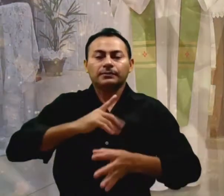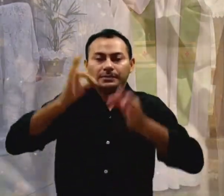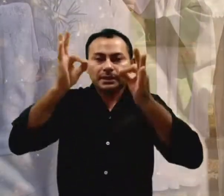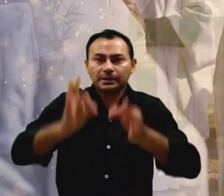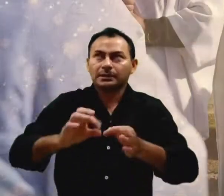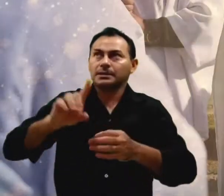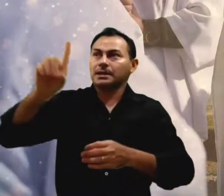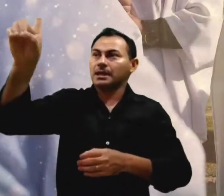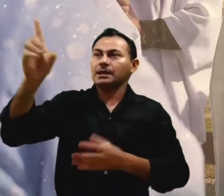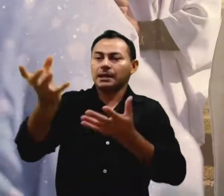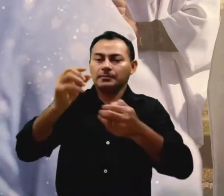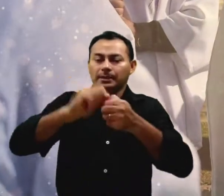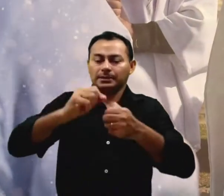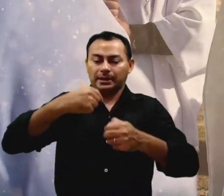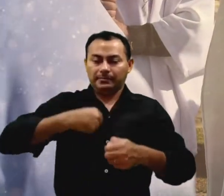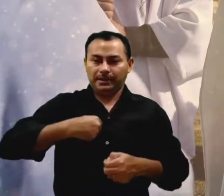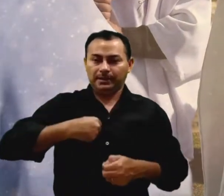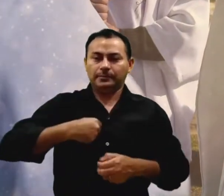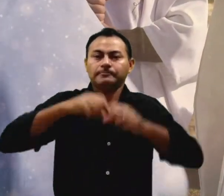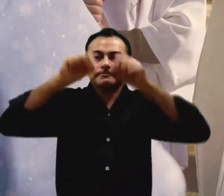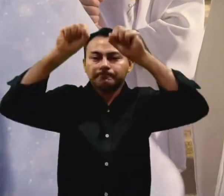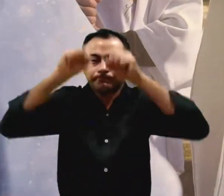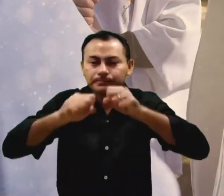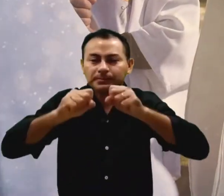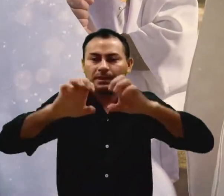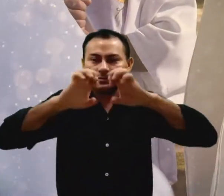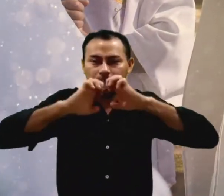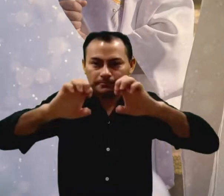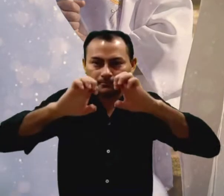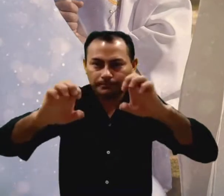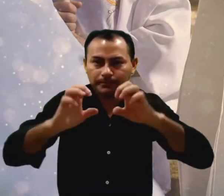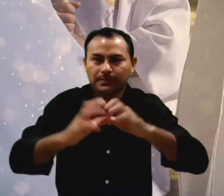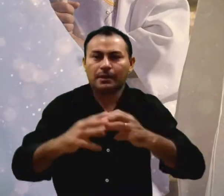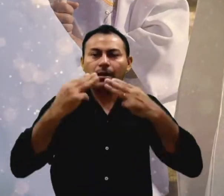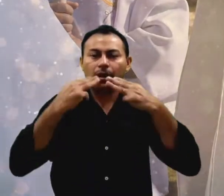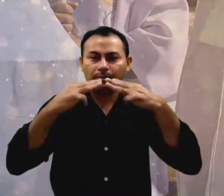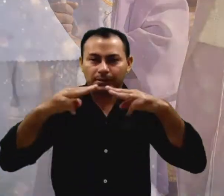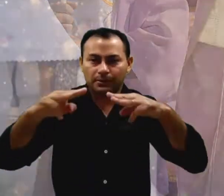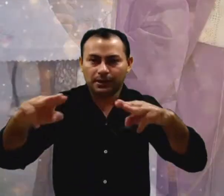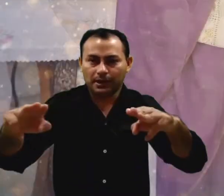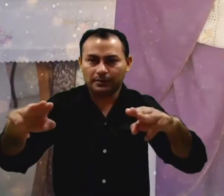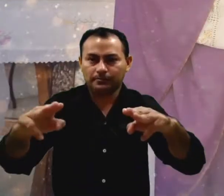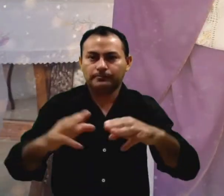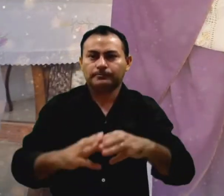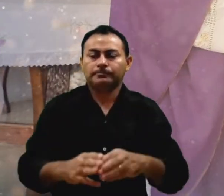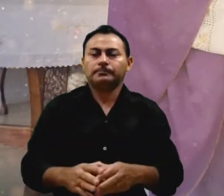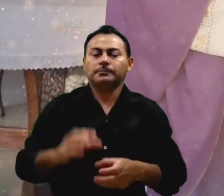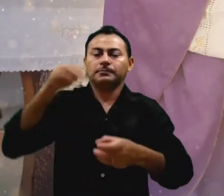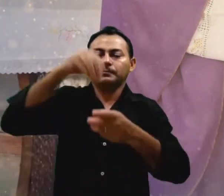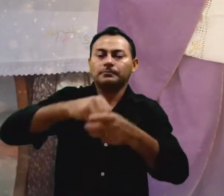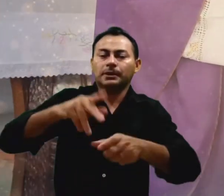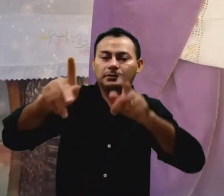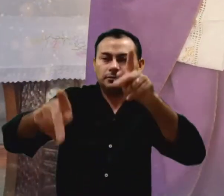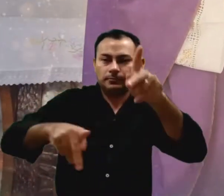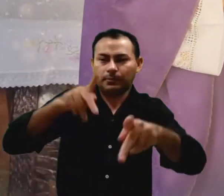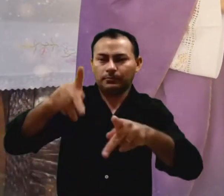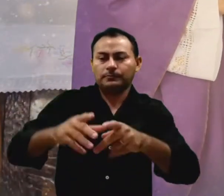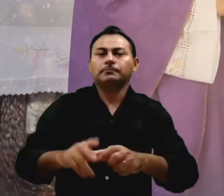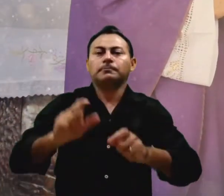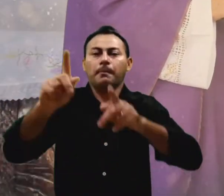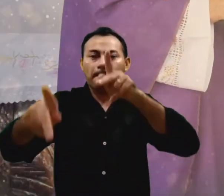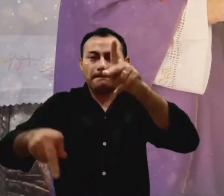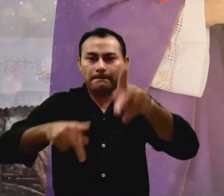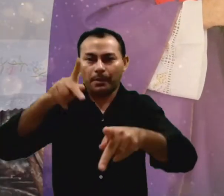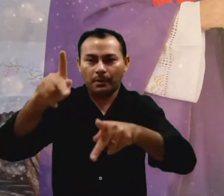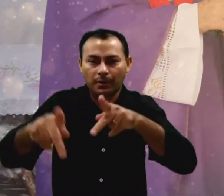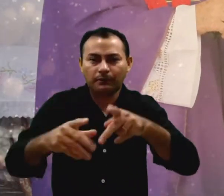fazer de mim um instrumento de ação evangelizadora, missionária, no meio do povo. Um